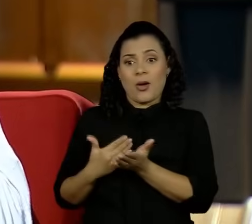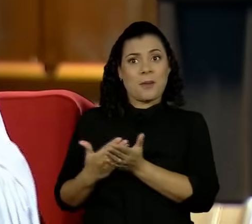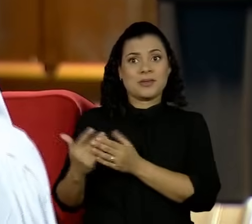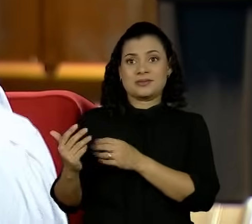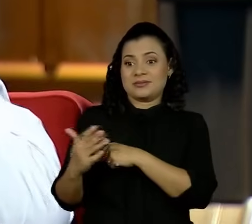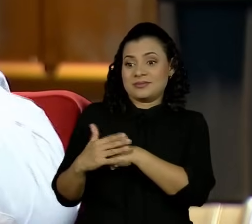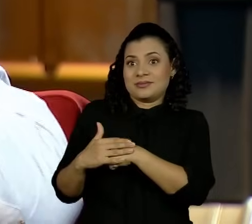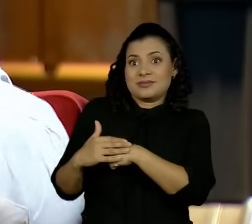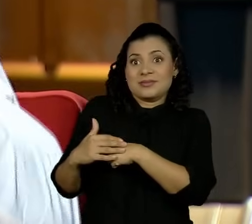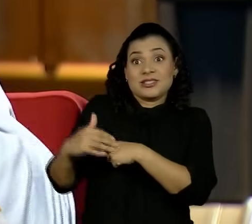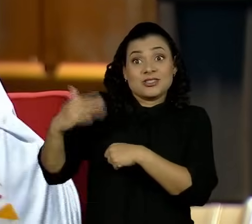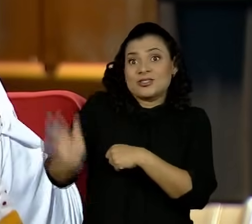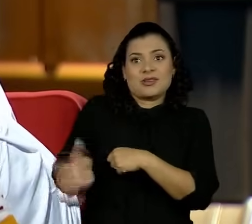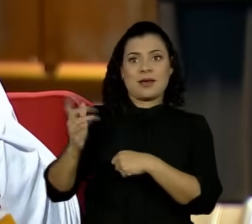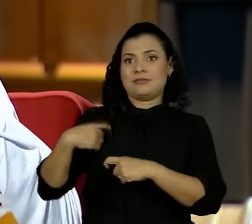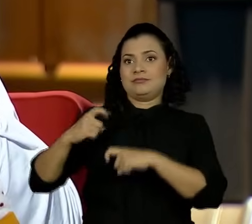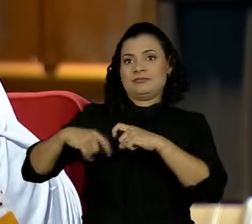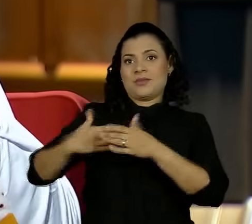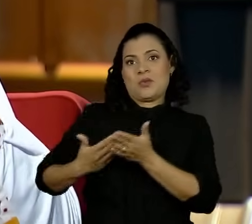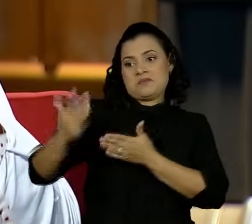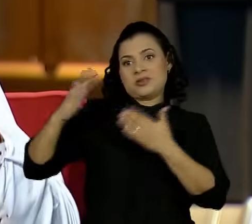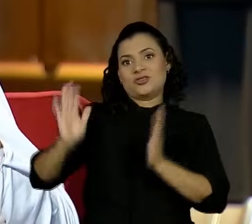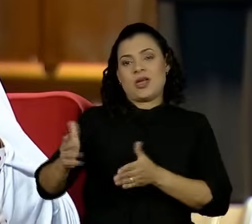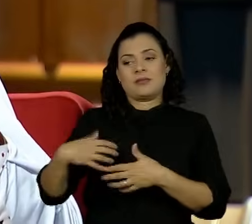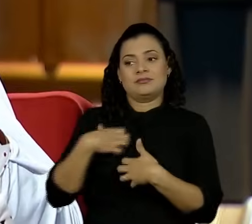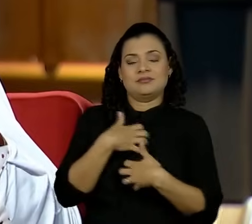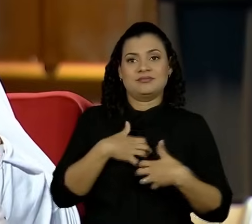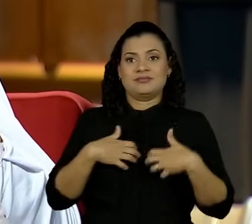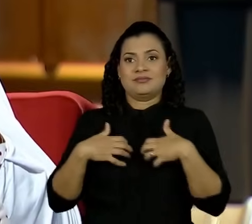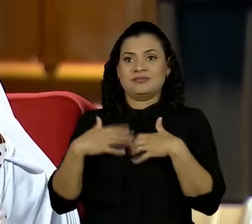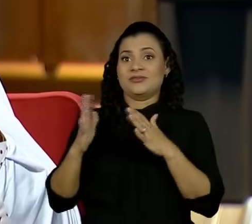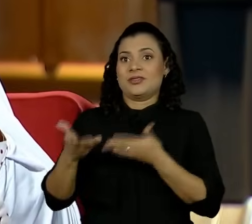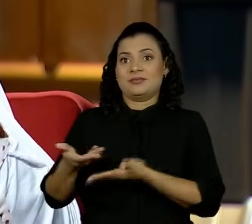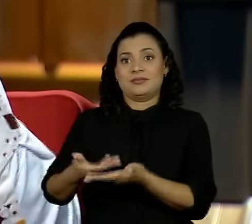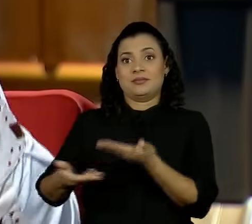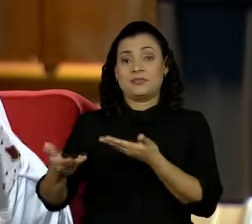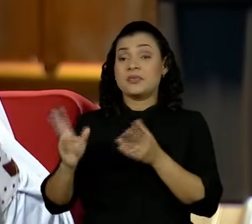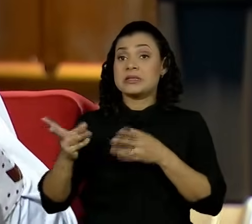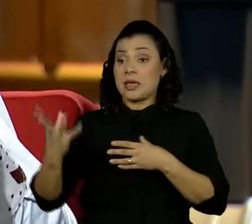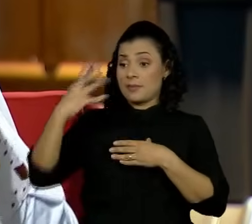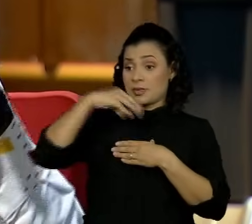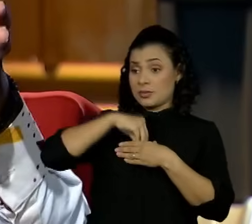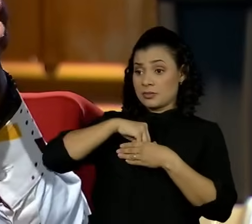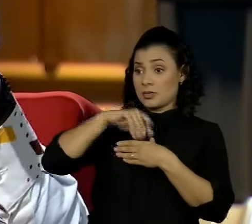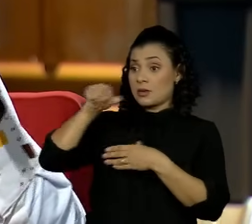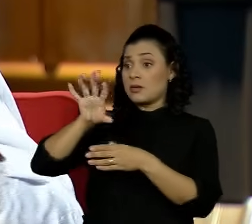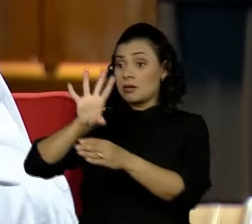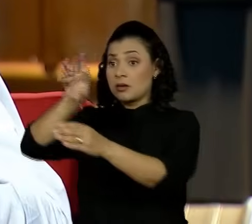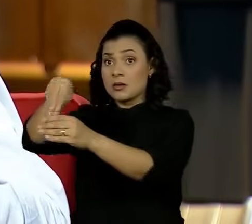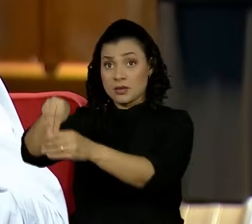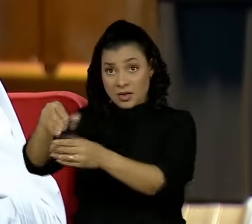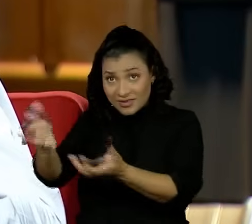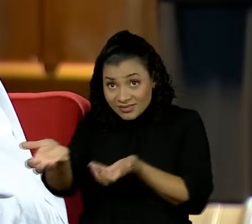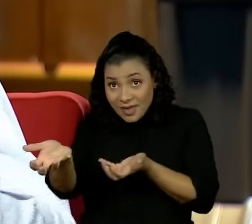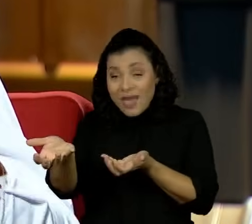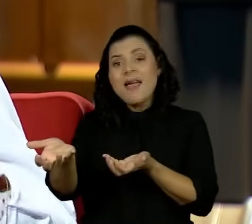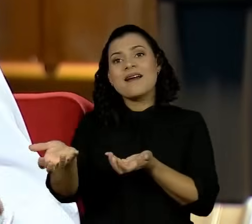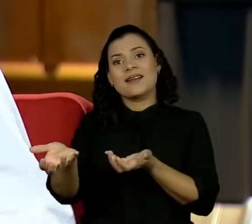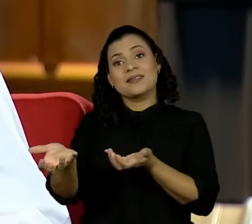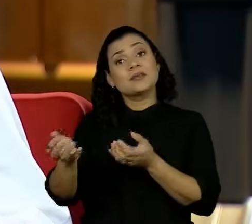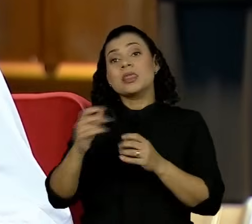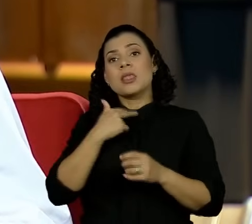esse o ponto, né? Então, assim, a sexualidade, ela sempre vai estar presente na vida da pessoa idosa que queira ter, né? O que não pode é